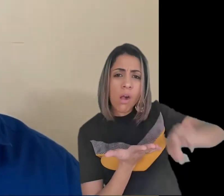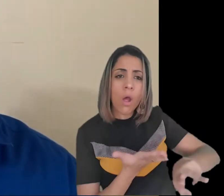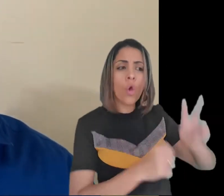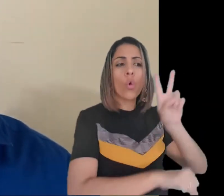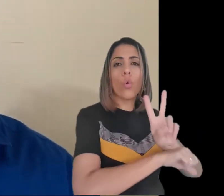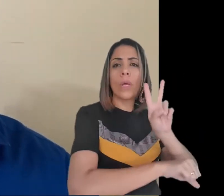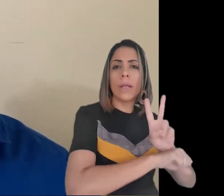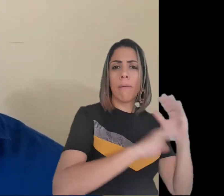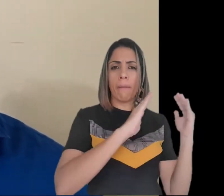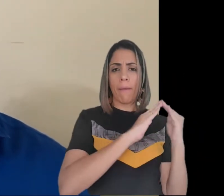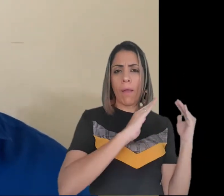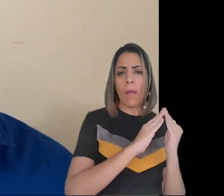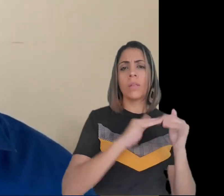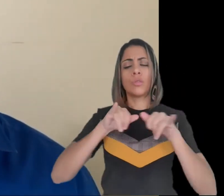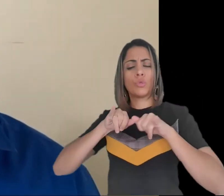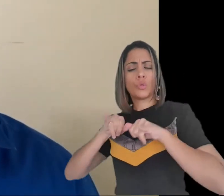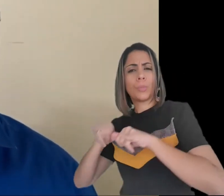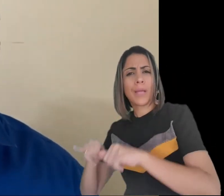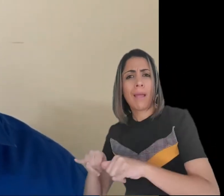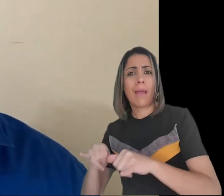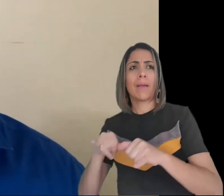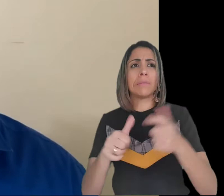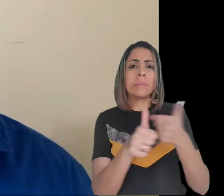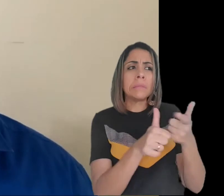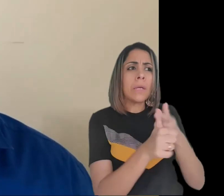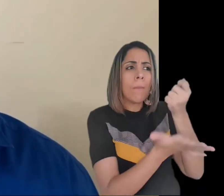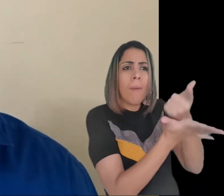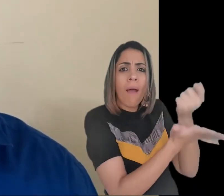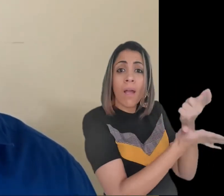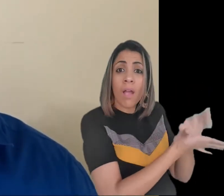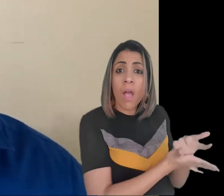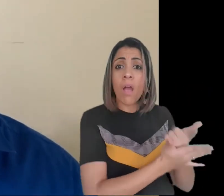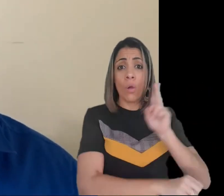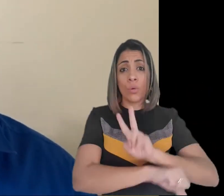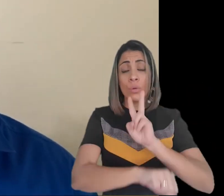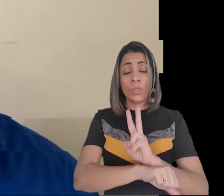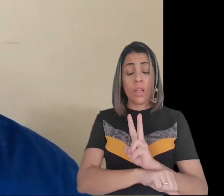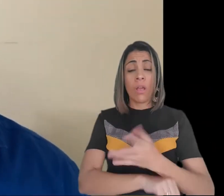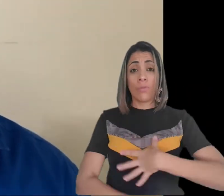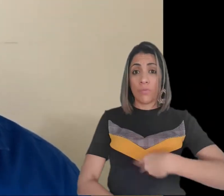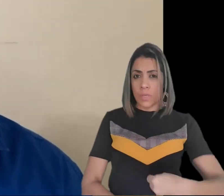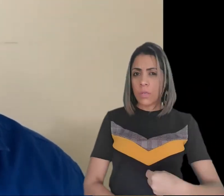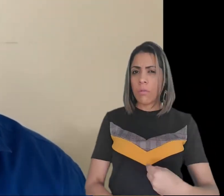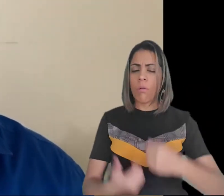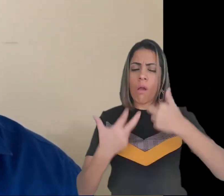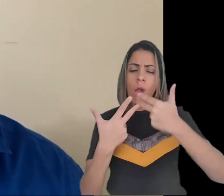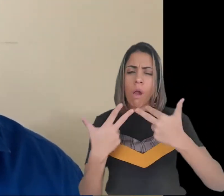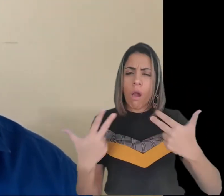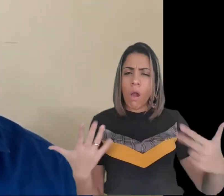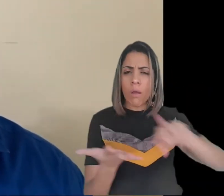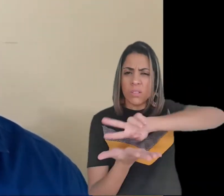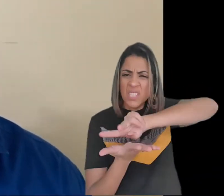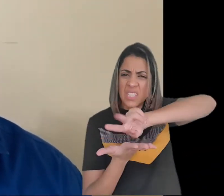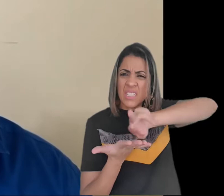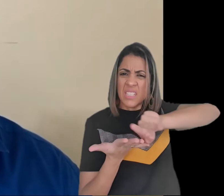casa, precisamos fazer compras, pagar as contas, cuidar dos filhos. Com tantos cuidados que